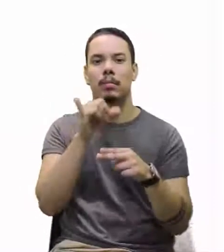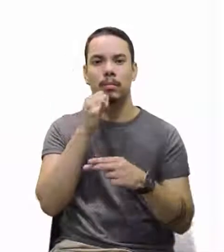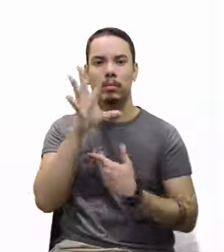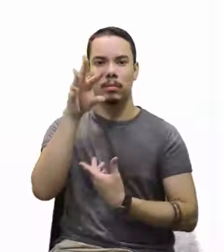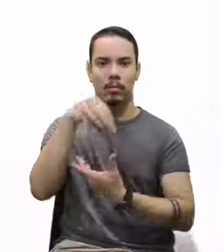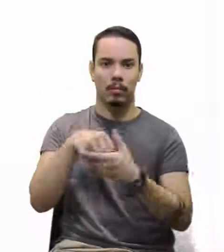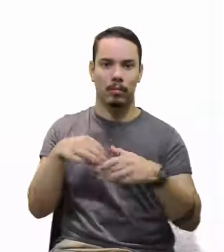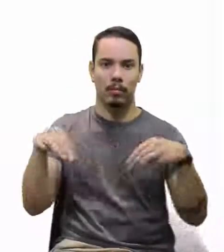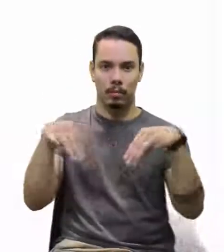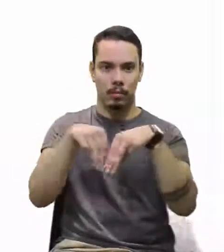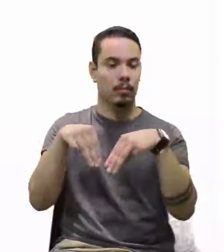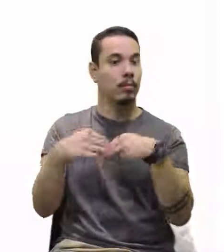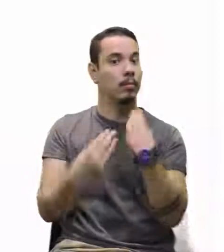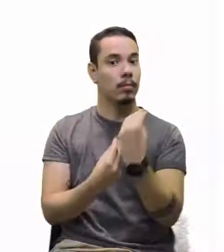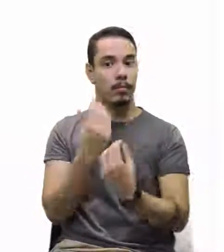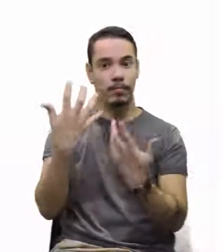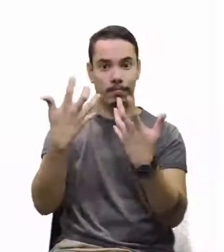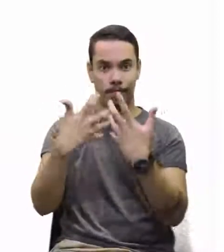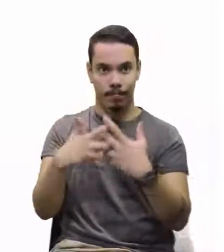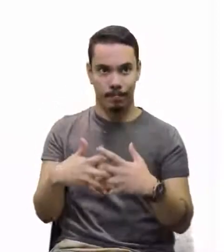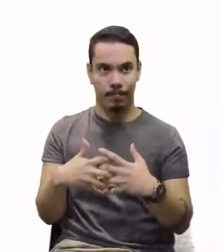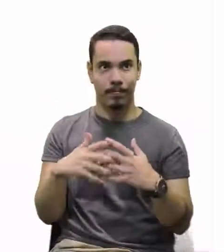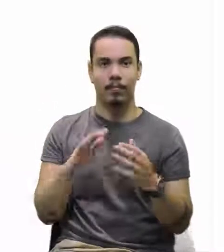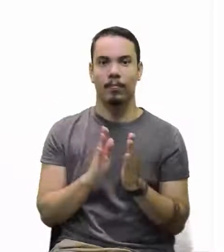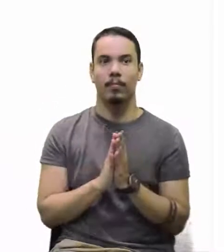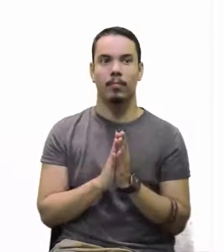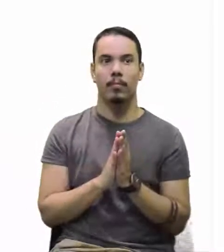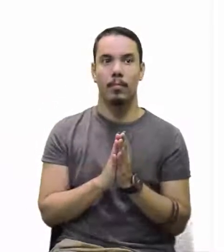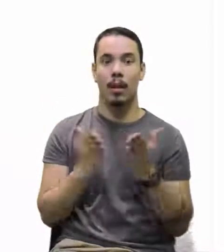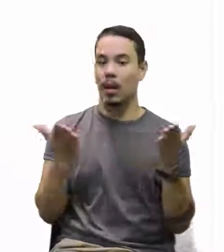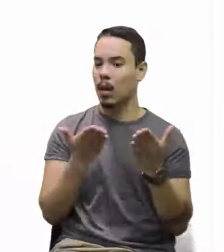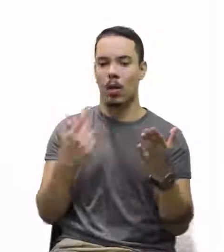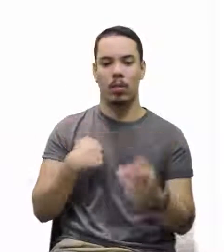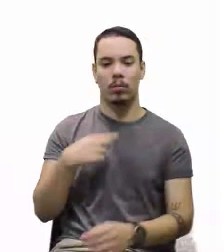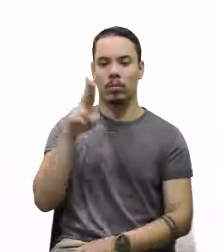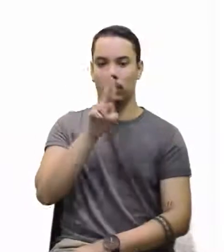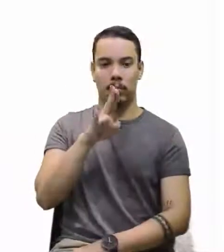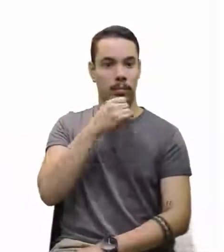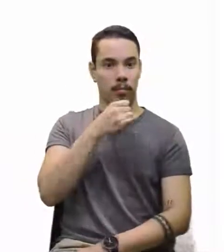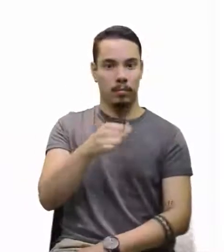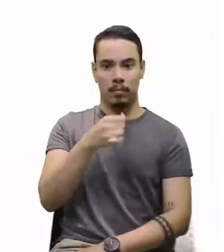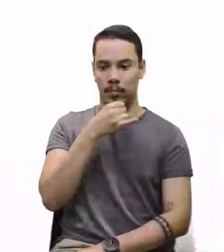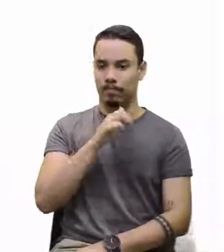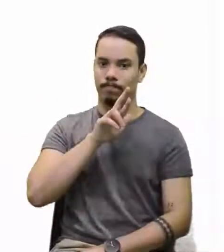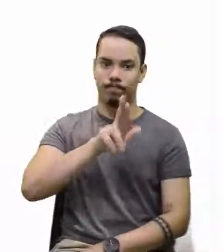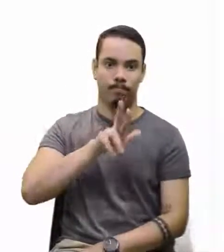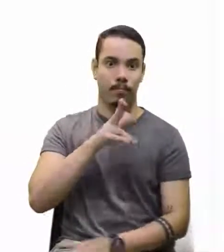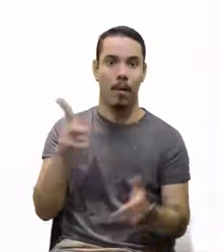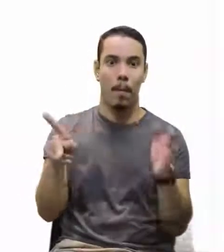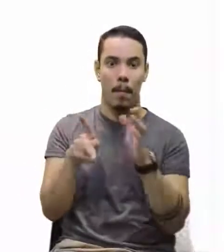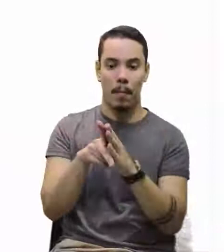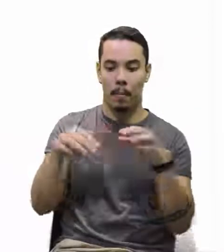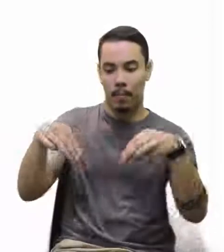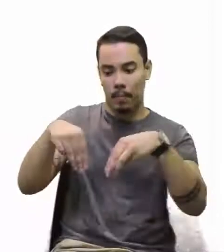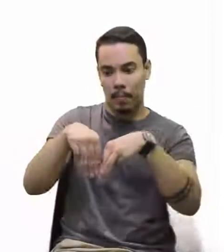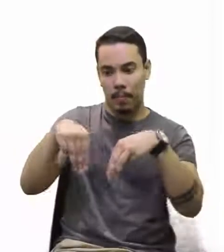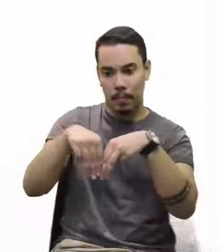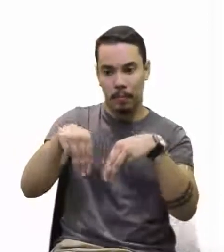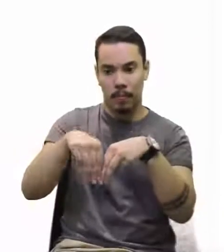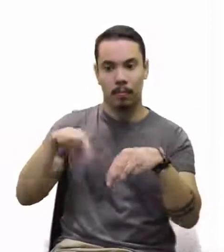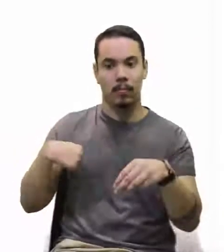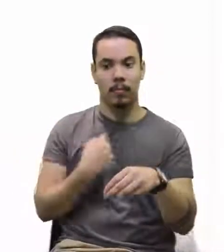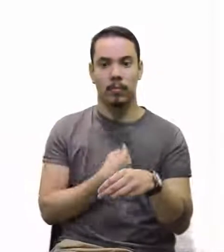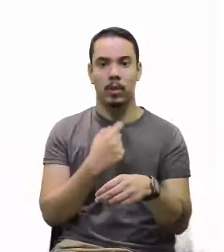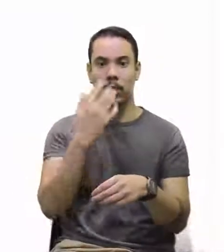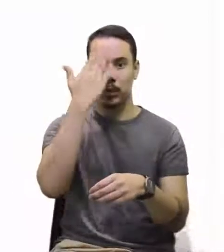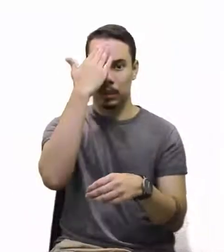campo magnético. Então, agora não estamos aqui utilizando o campo elétrico, né? Um campo magnético para fazer esse